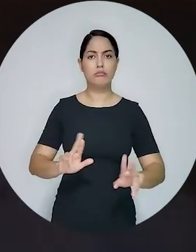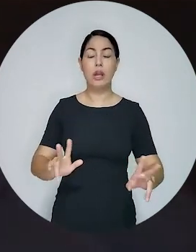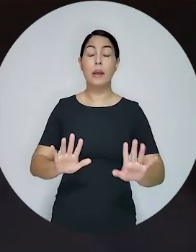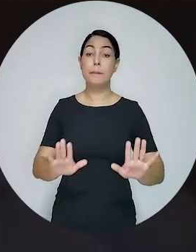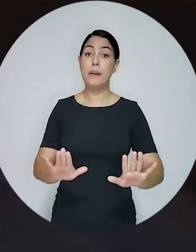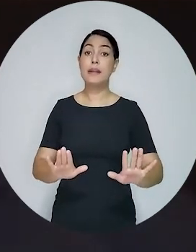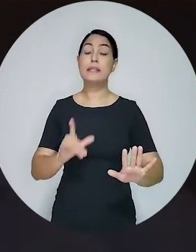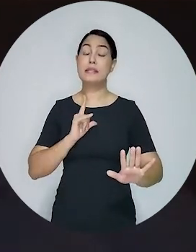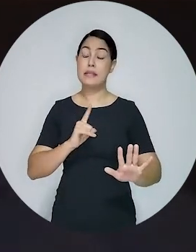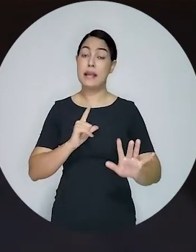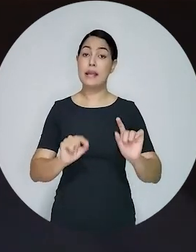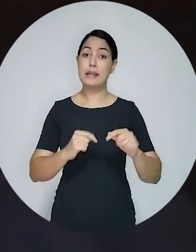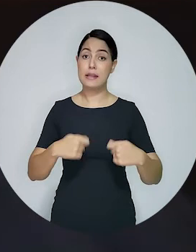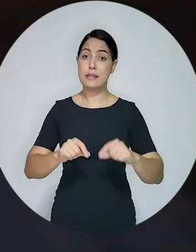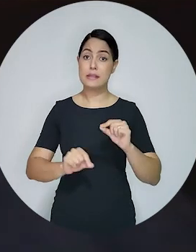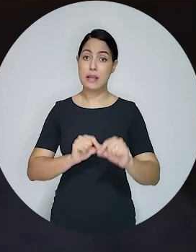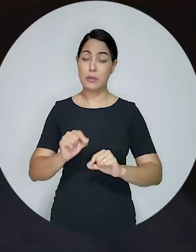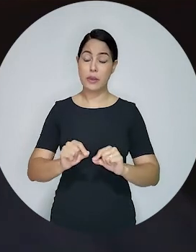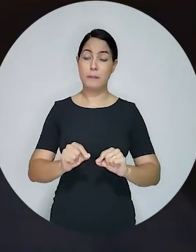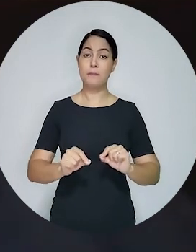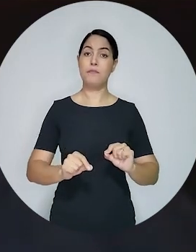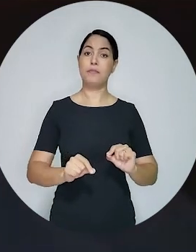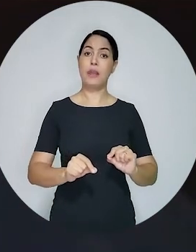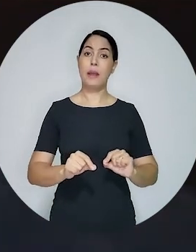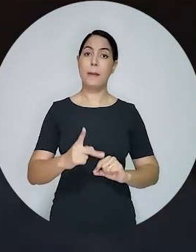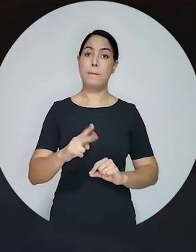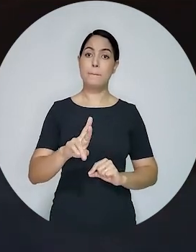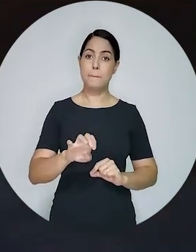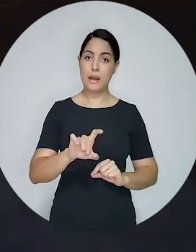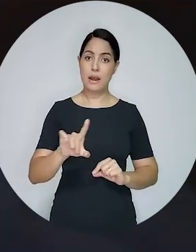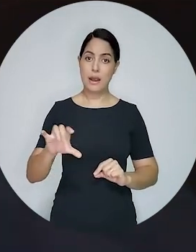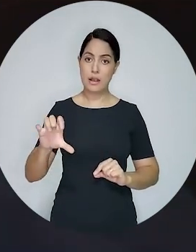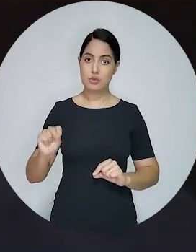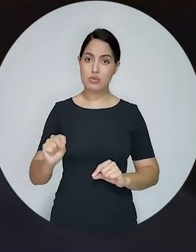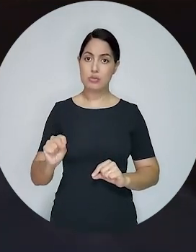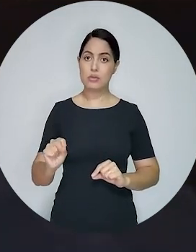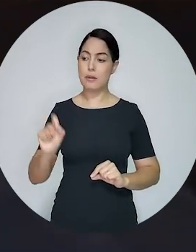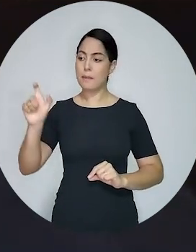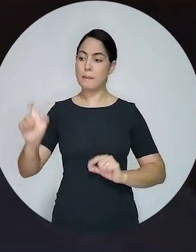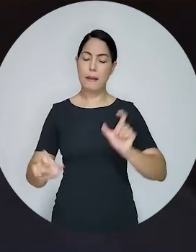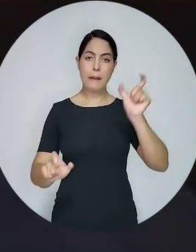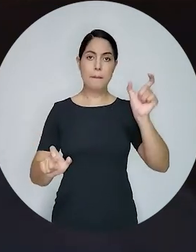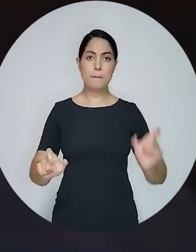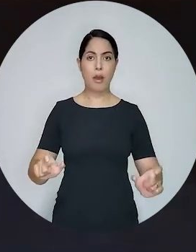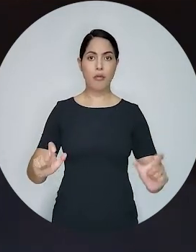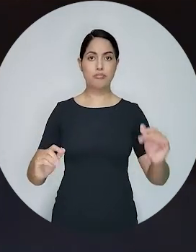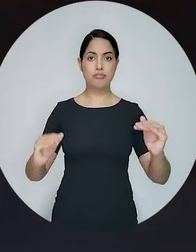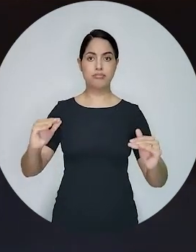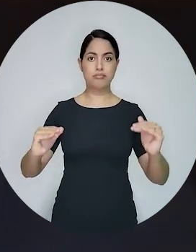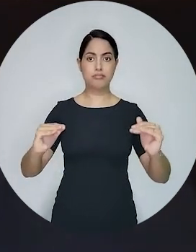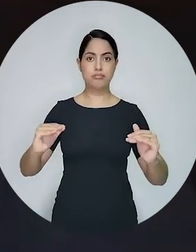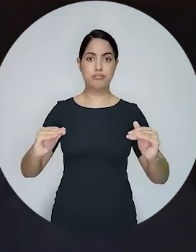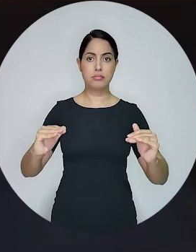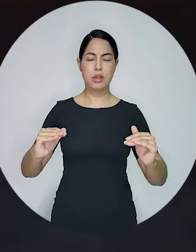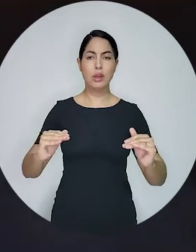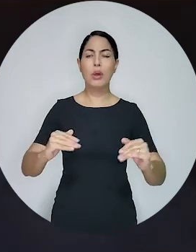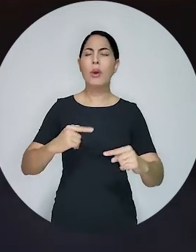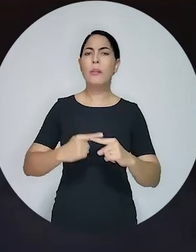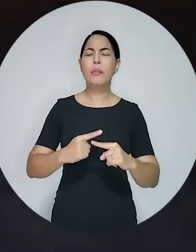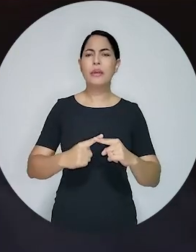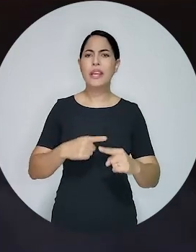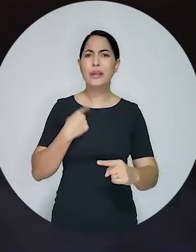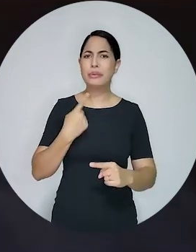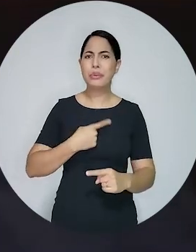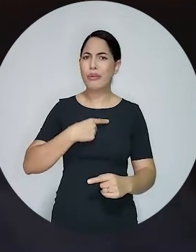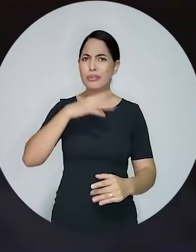lei. Estamos propondo também a equiparação dos prazos entre as partes, né? Não nos parece fazer muito sentido que até